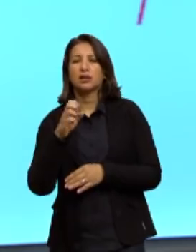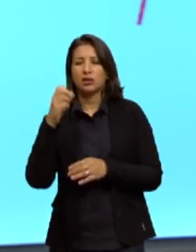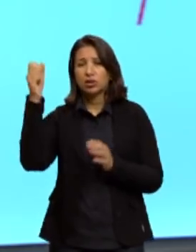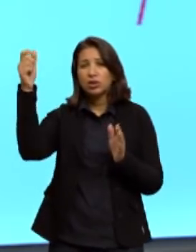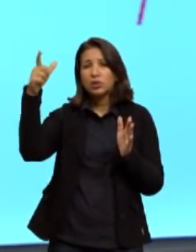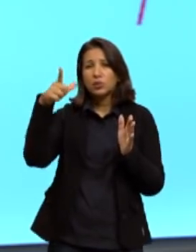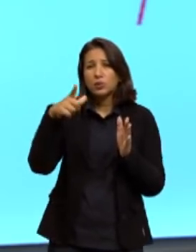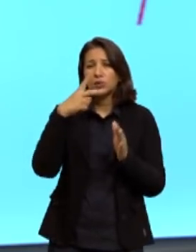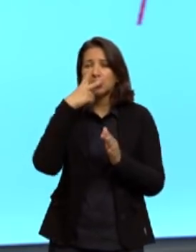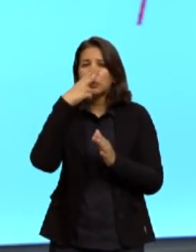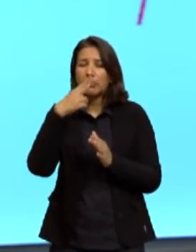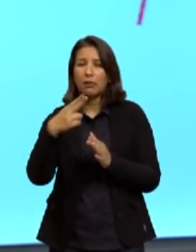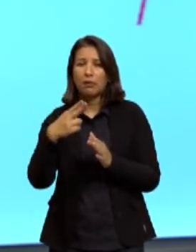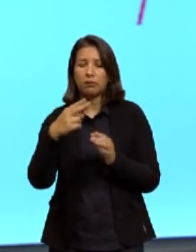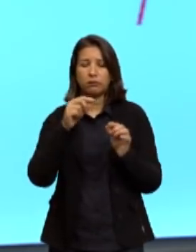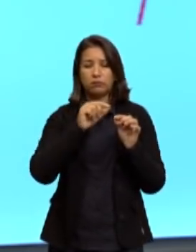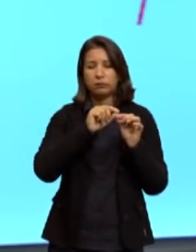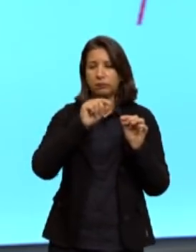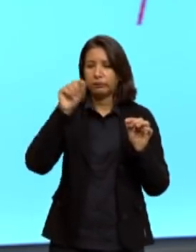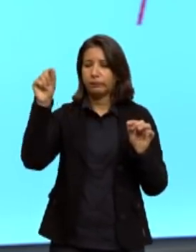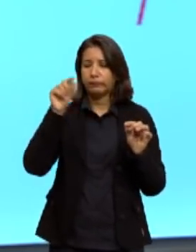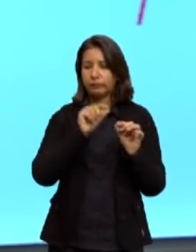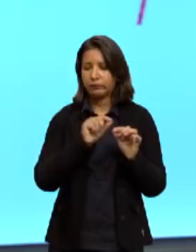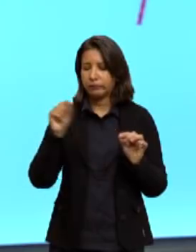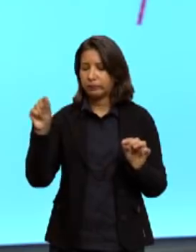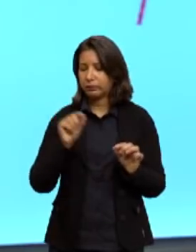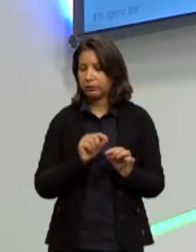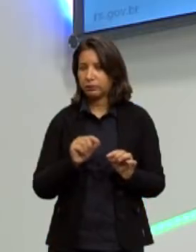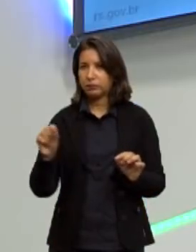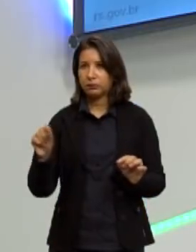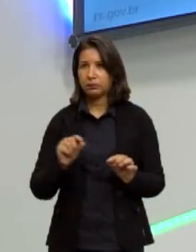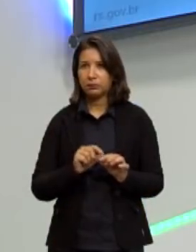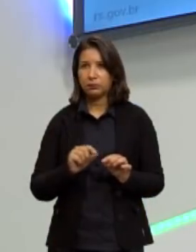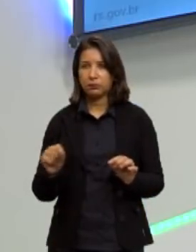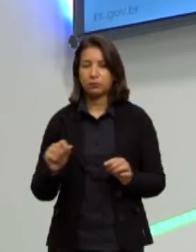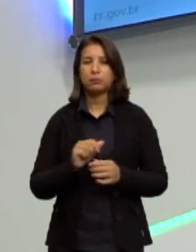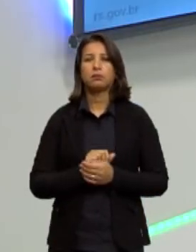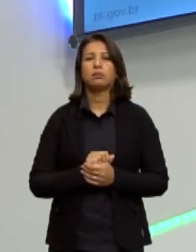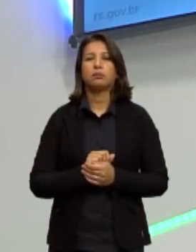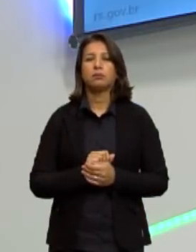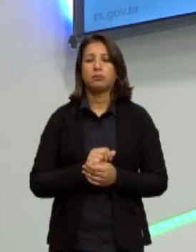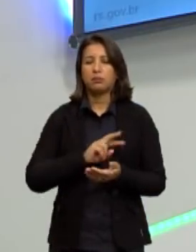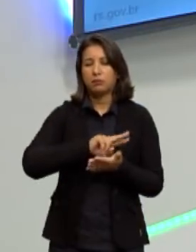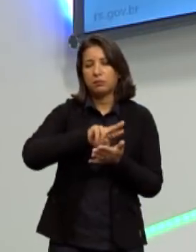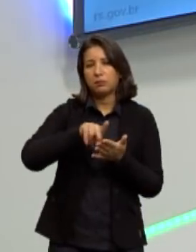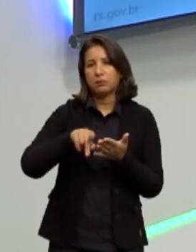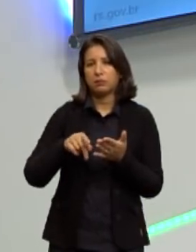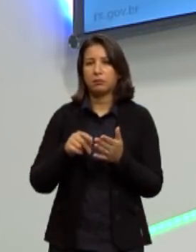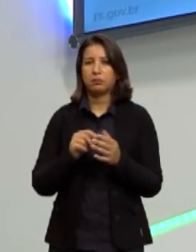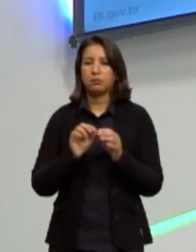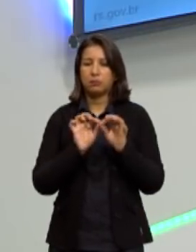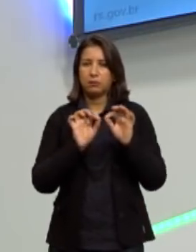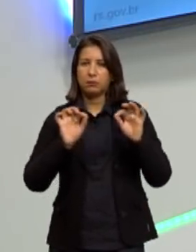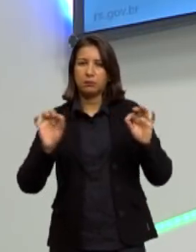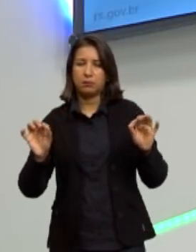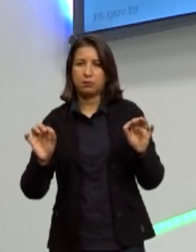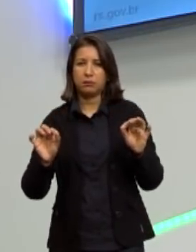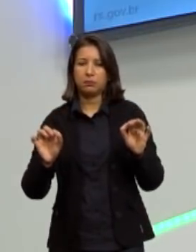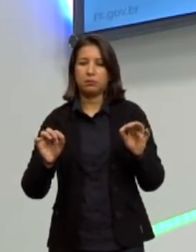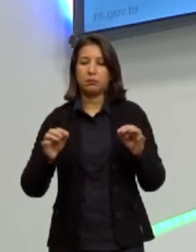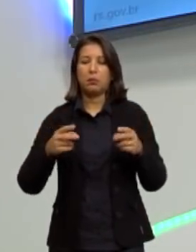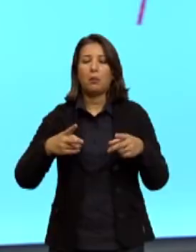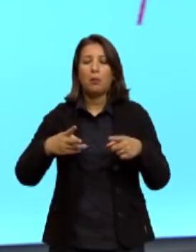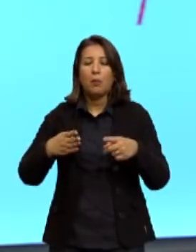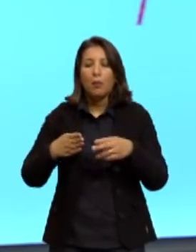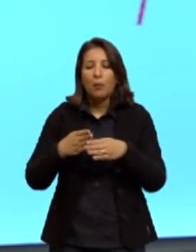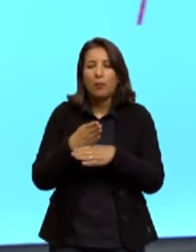feixe de retas paralelas são várias retas paralelas então nós temos esse feixe de retas paralelas que estão cortadas